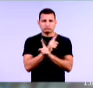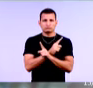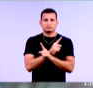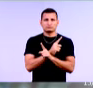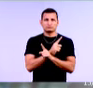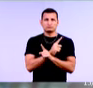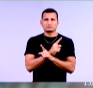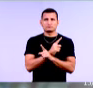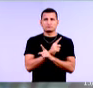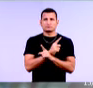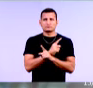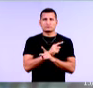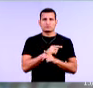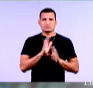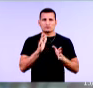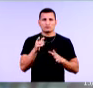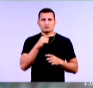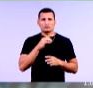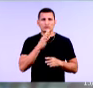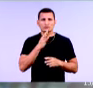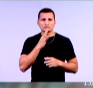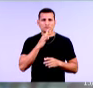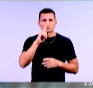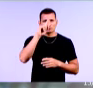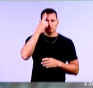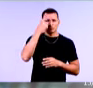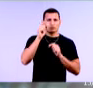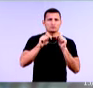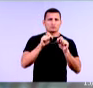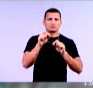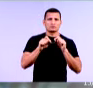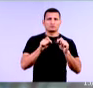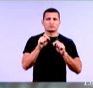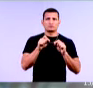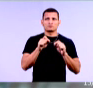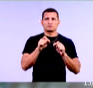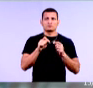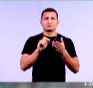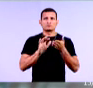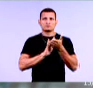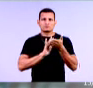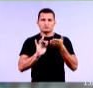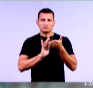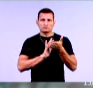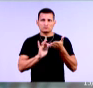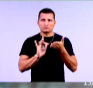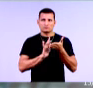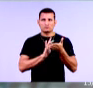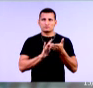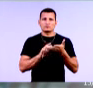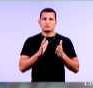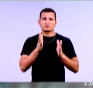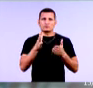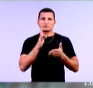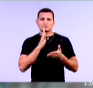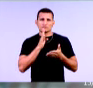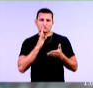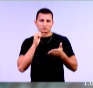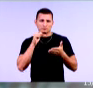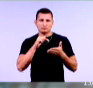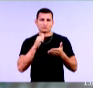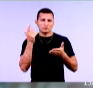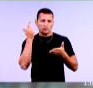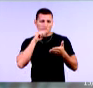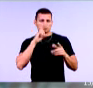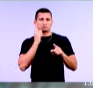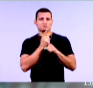é, nós já conhecíamos a ideia do que seria, por exemplo, um smartphone e por conhecer que nós conseguimos